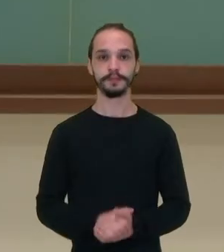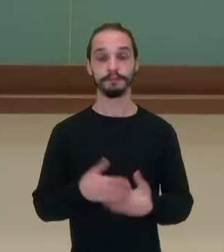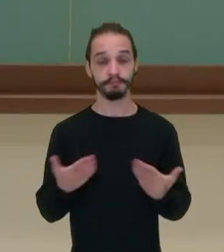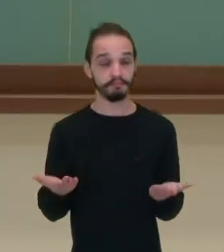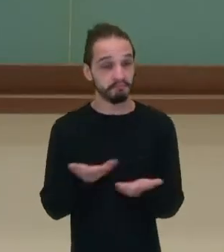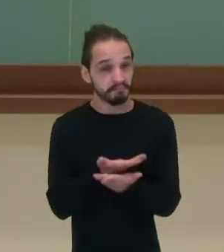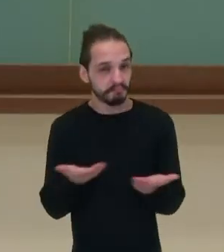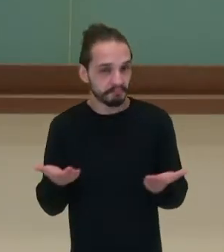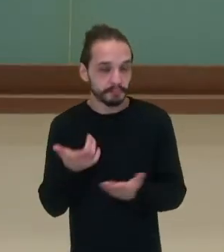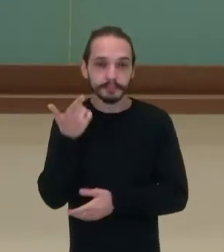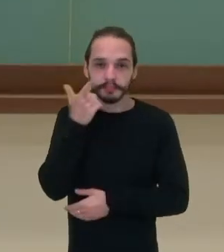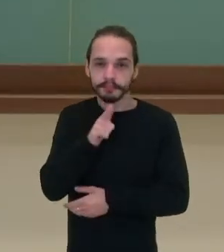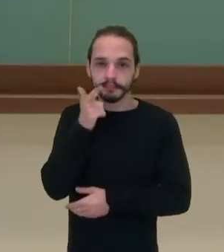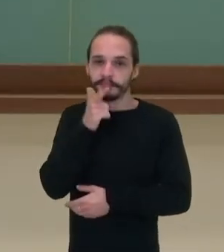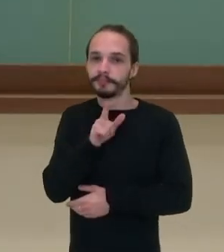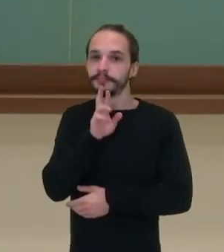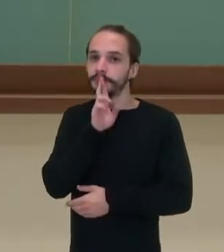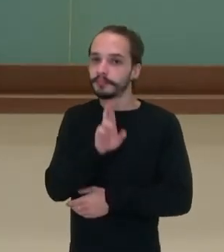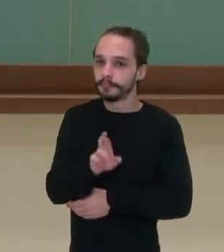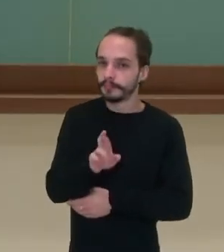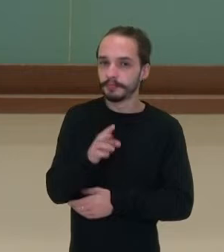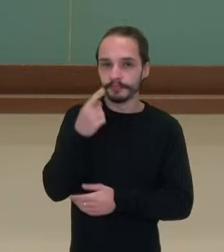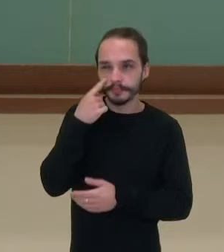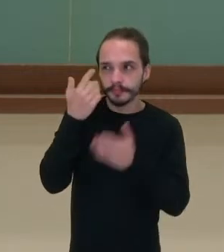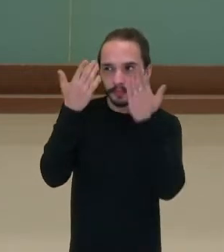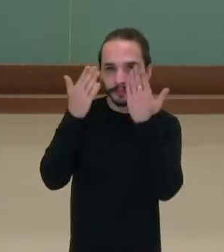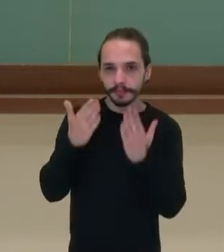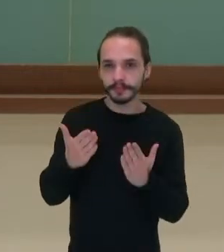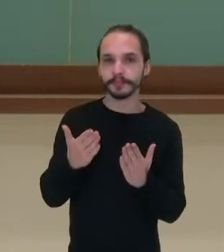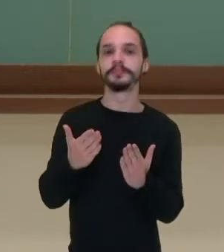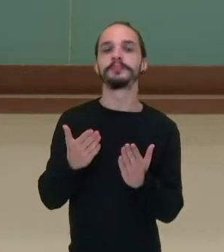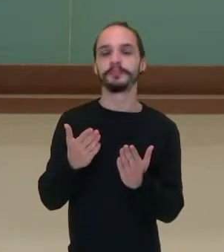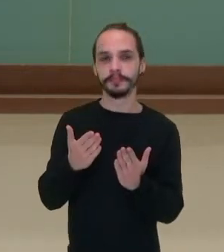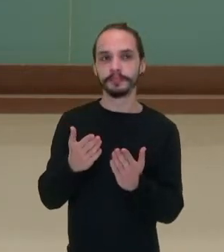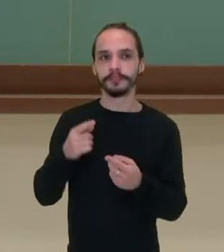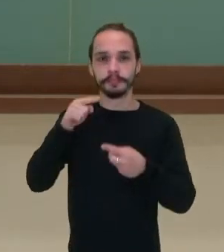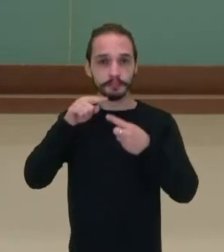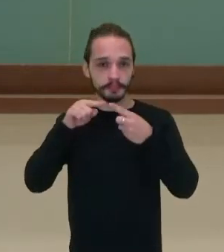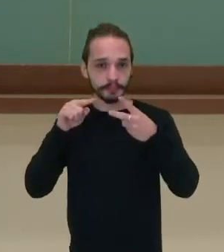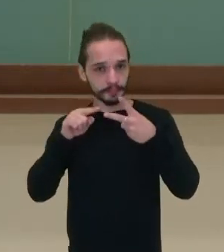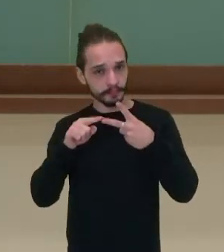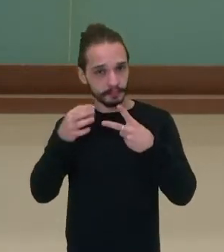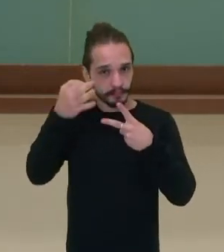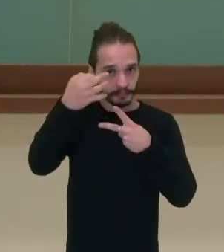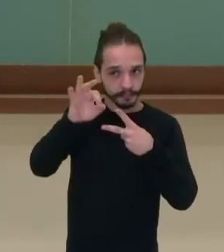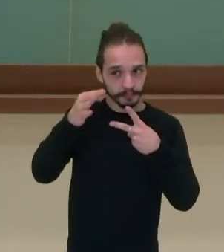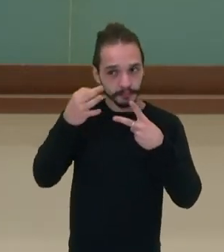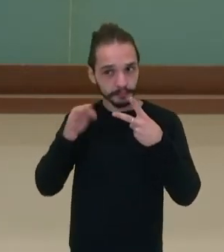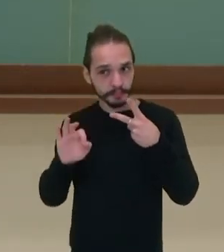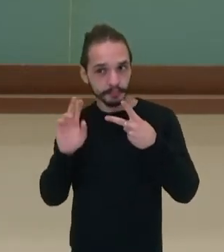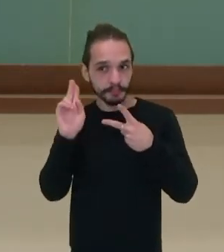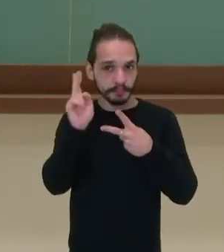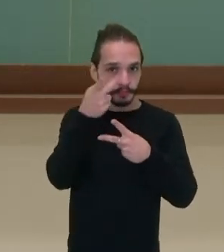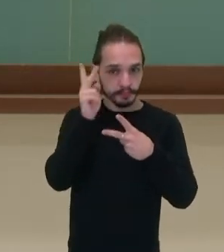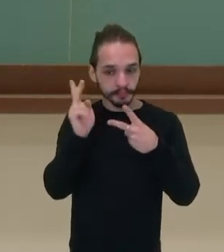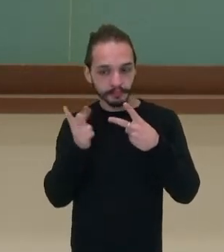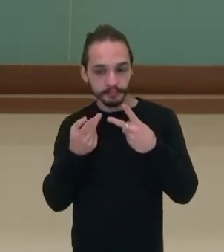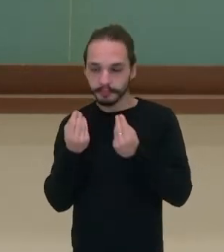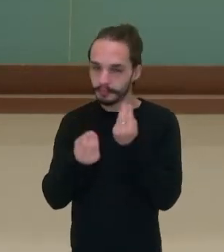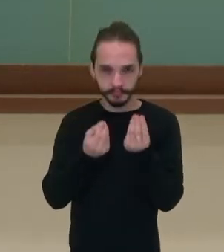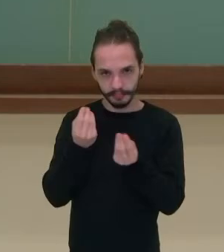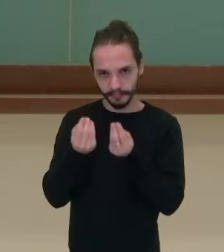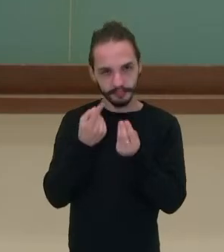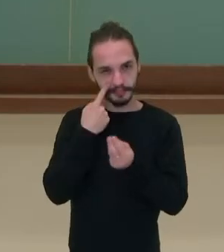E aí, meus queridos, conseguiram resolver o exercício? Viram qual é? Quais alternativas estão certas? Então vamos lá. Então, a